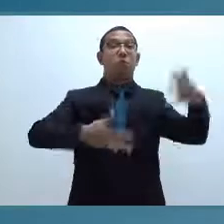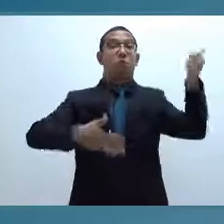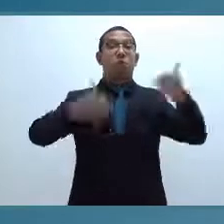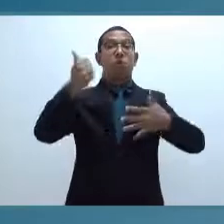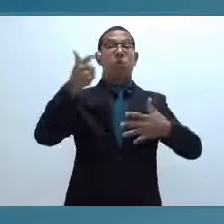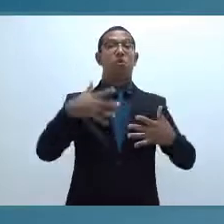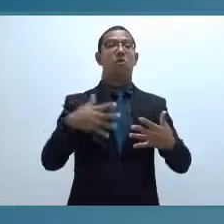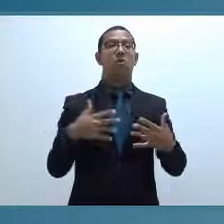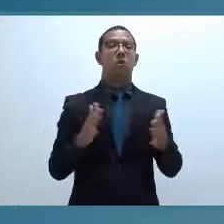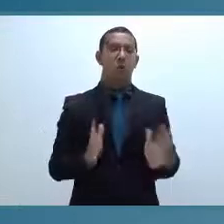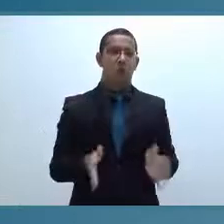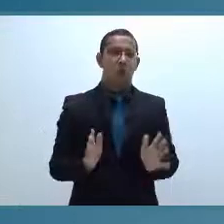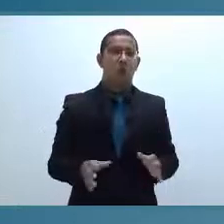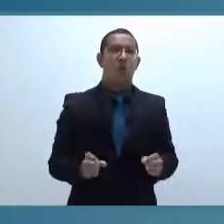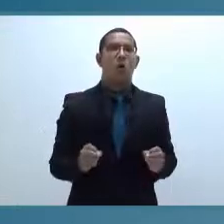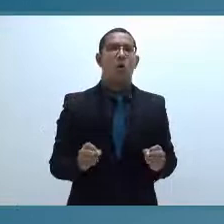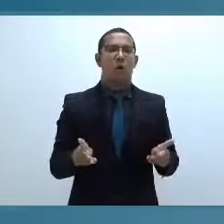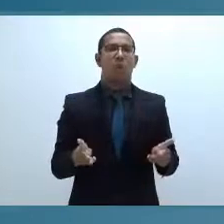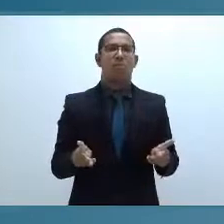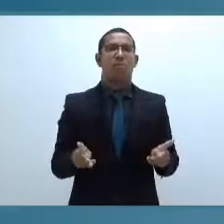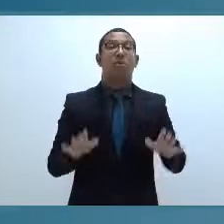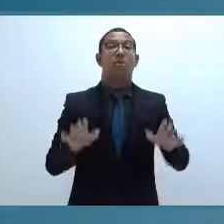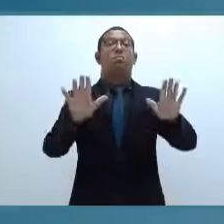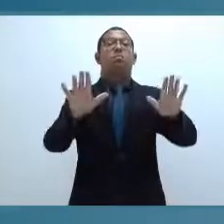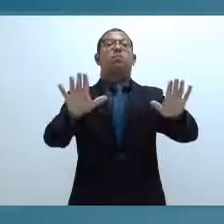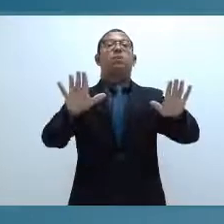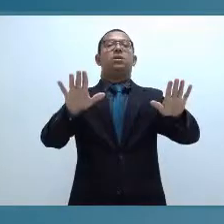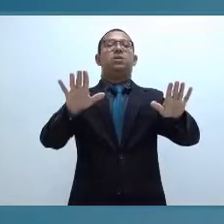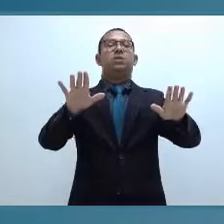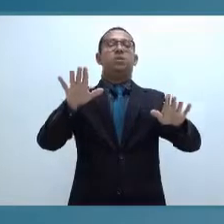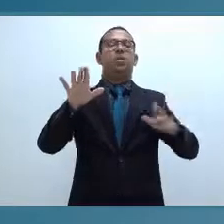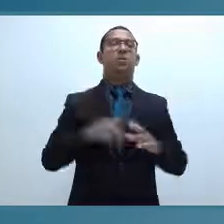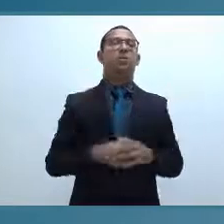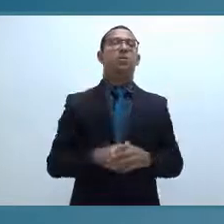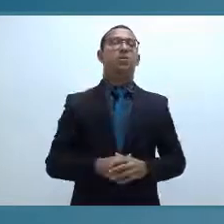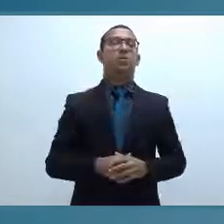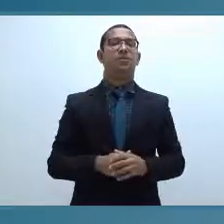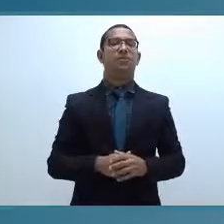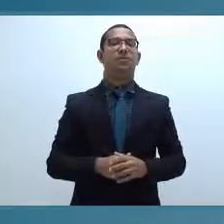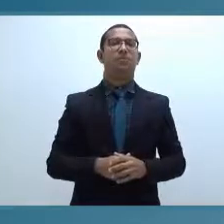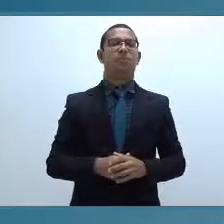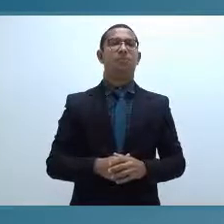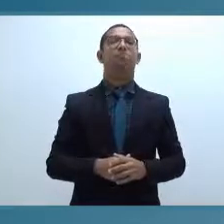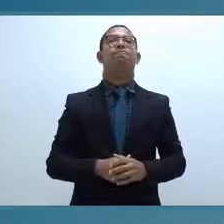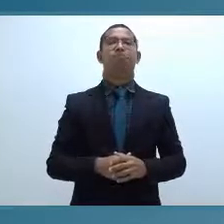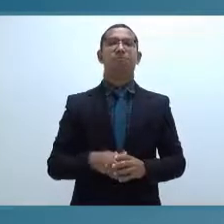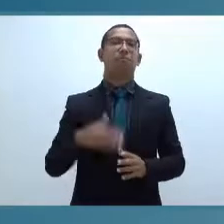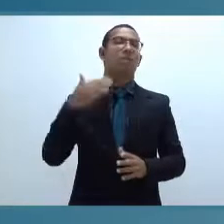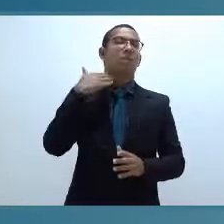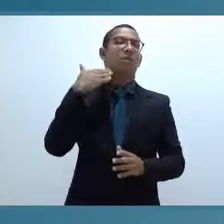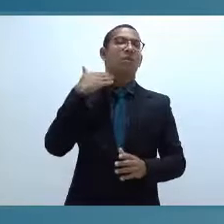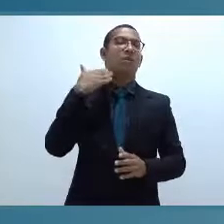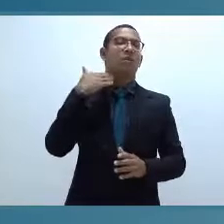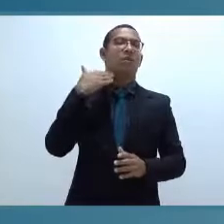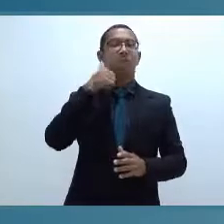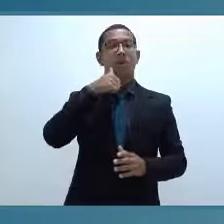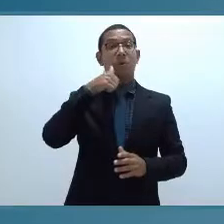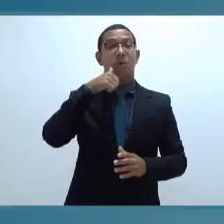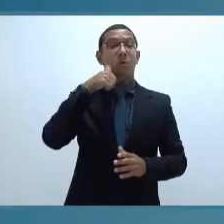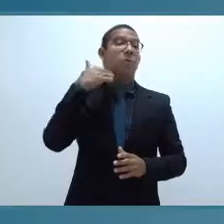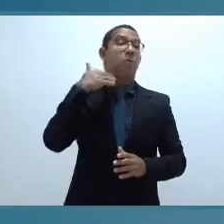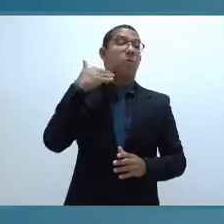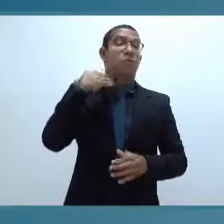eminente desembargador Constantino Augusto Guerreiro, em que a eminente corregedora convergiu.